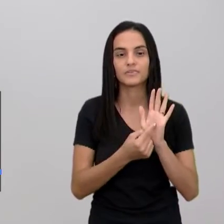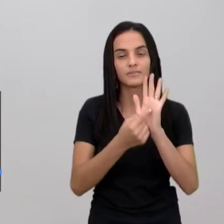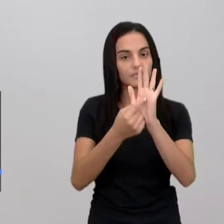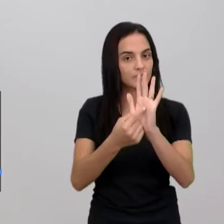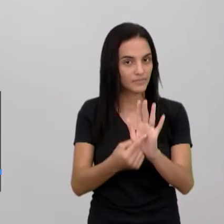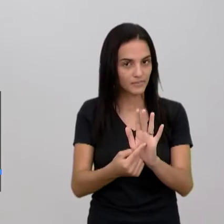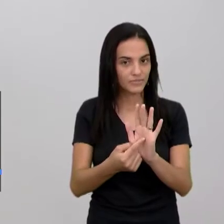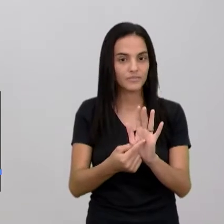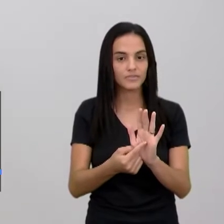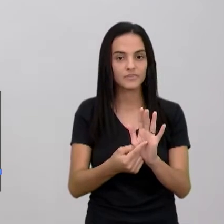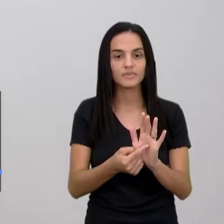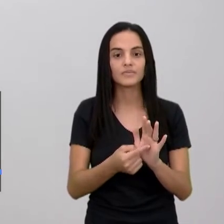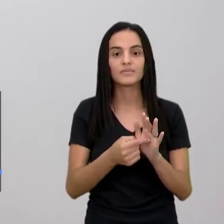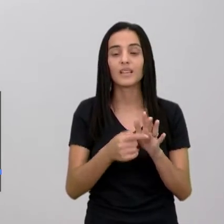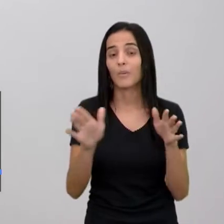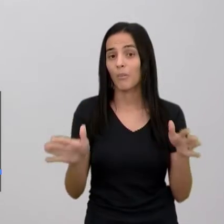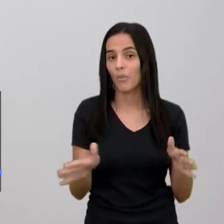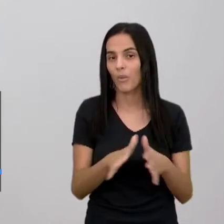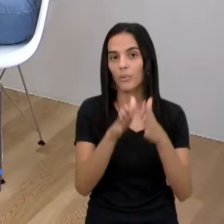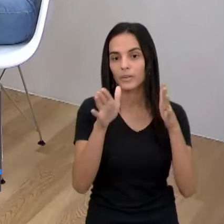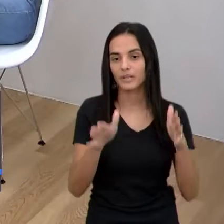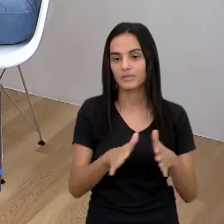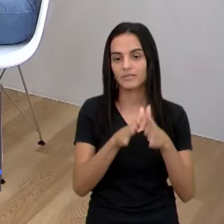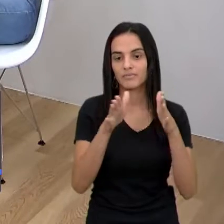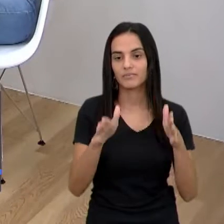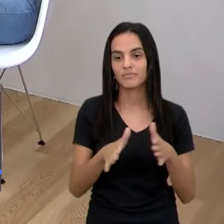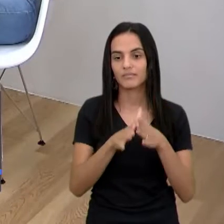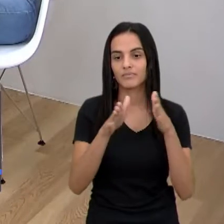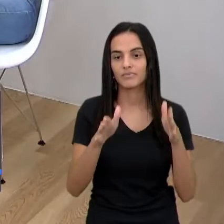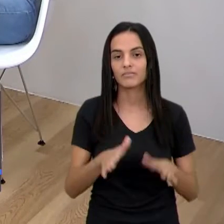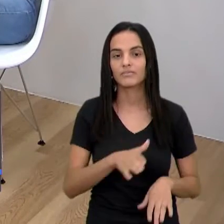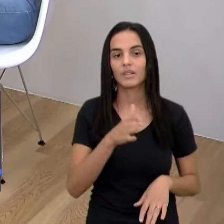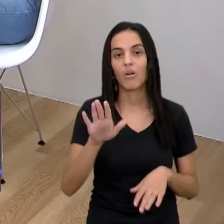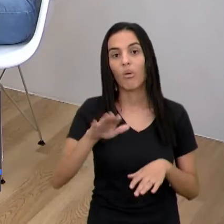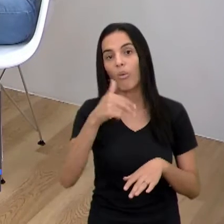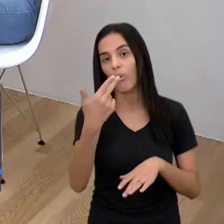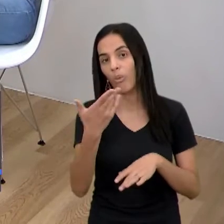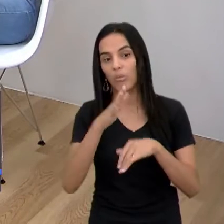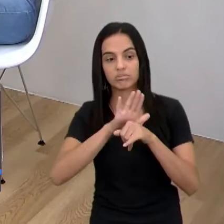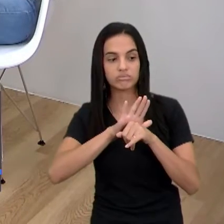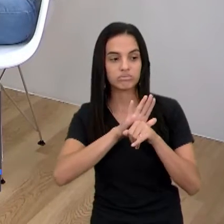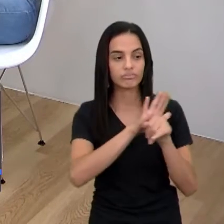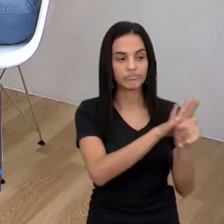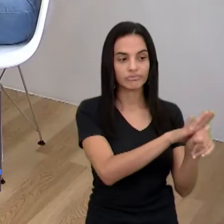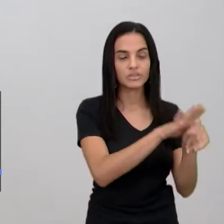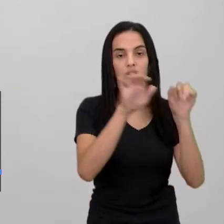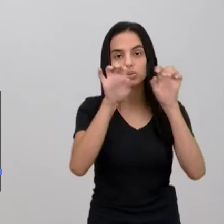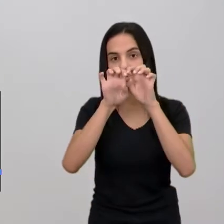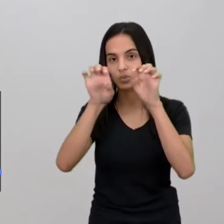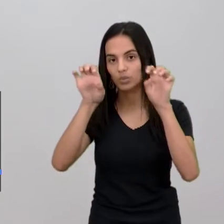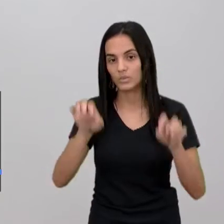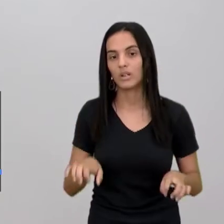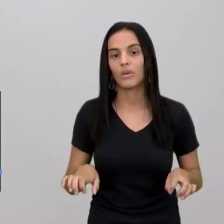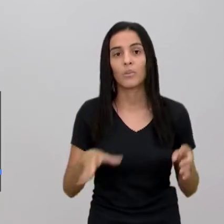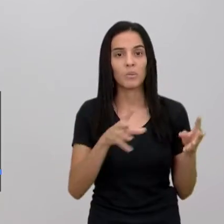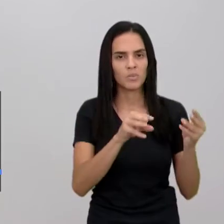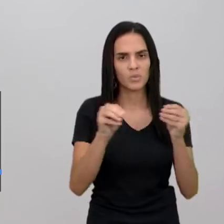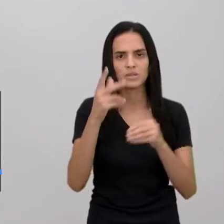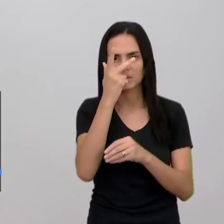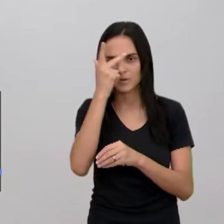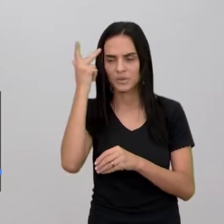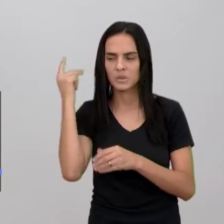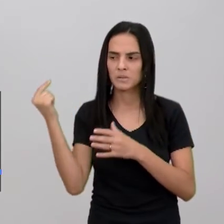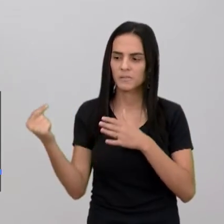mostrando a pobreza, né, mostrando o racismo estrutural. E aí muita gente se